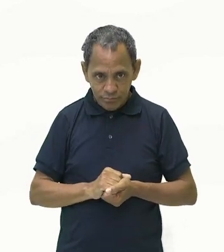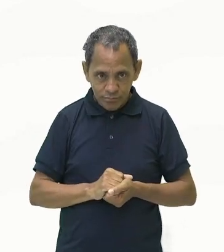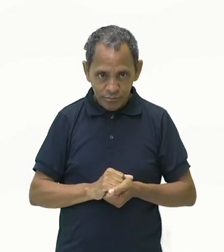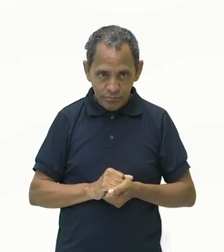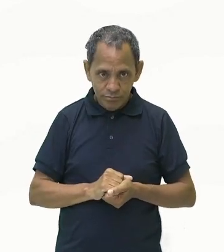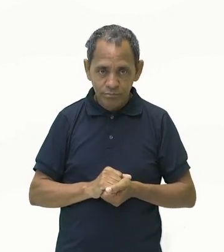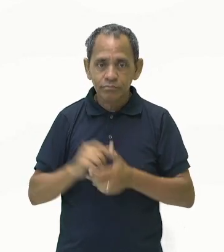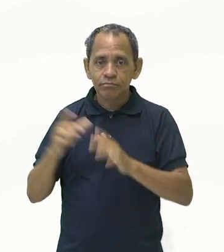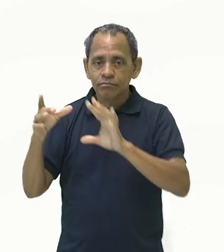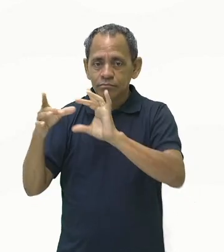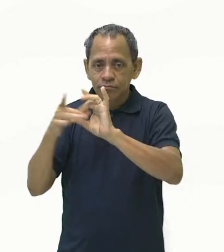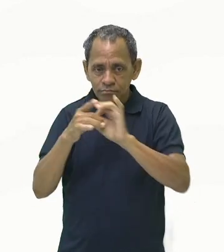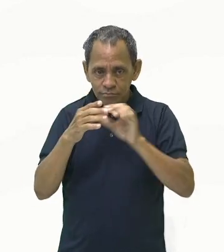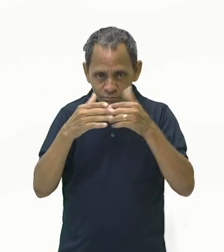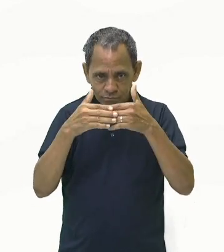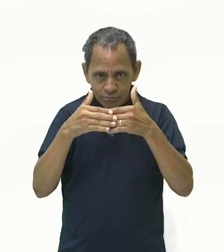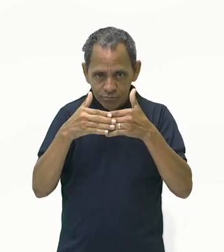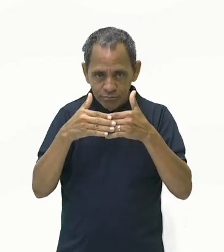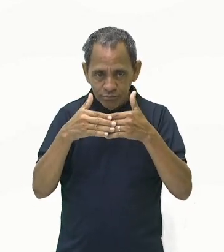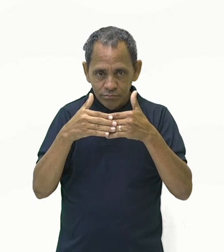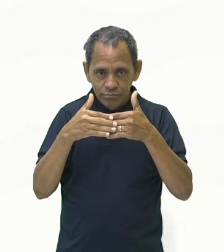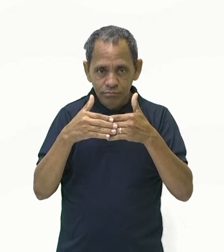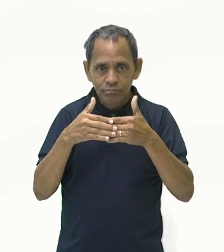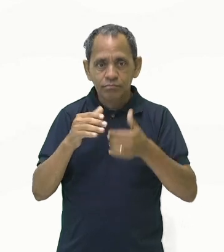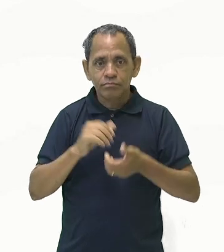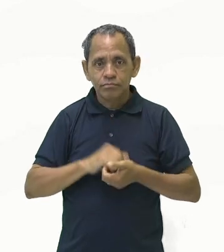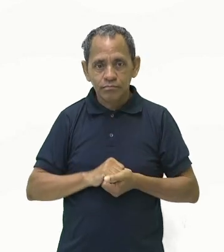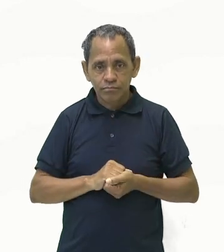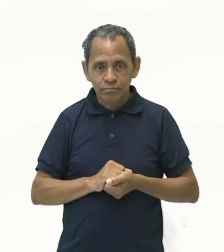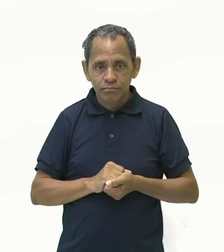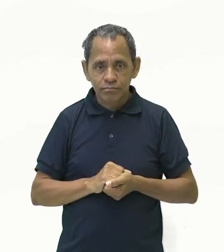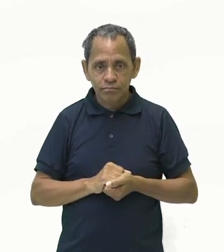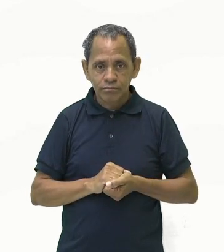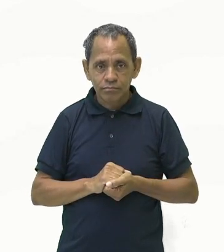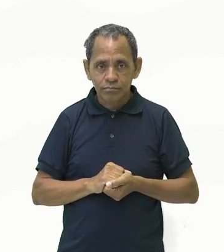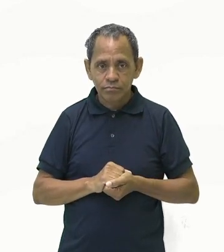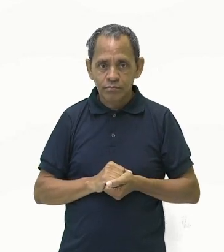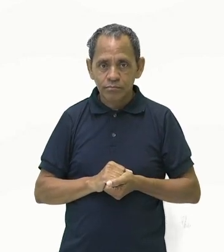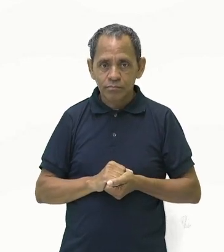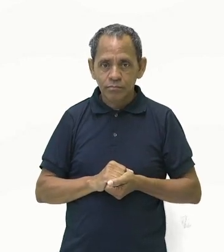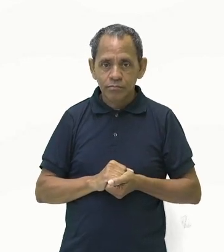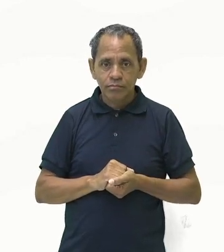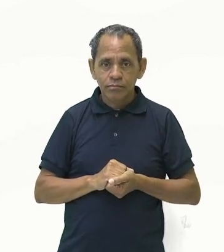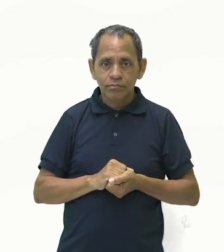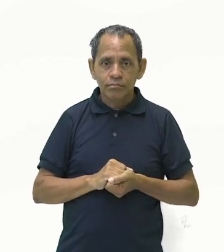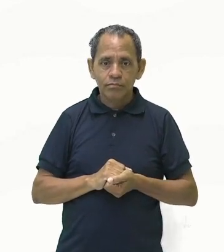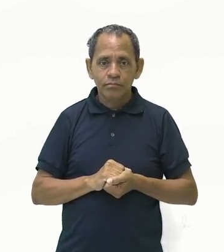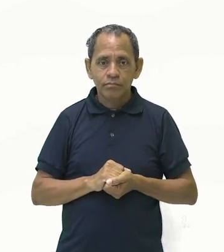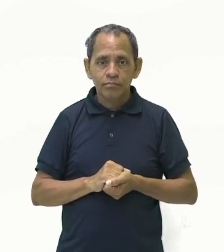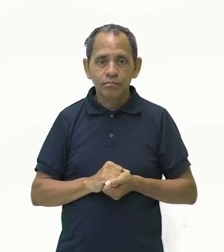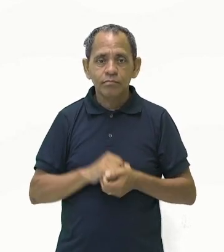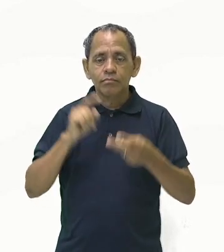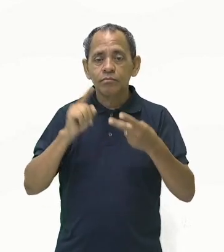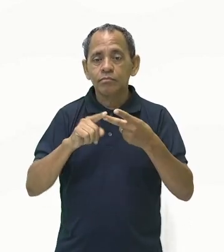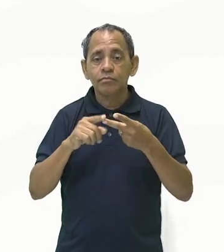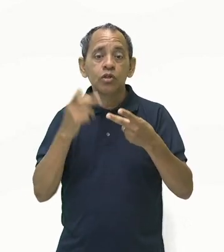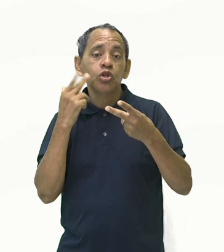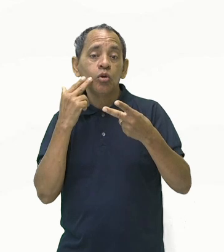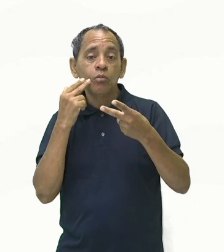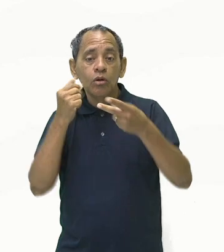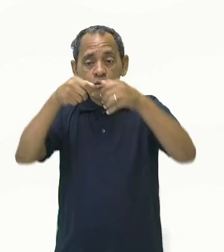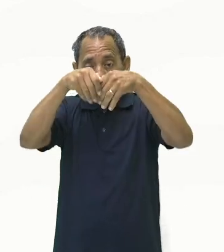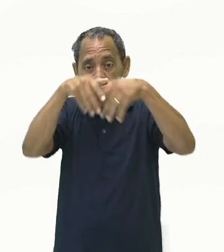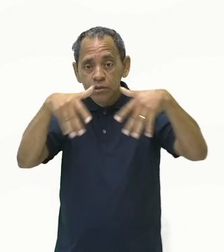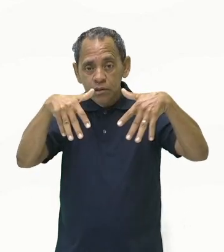essa cadeia que é fechada, tá bom? Em relação à disposição, ela é normal ou ela é